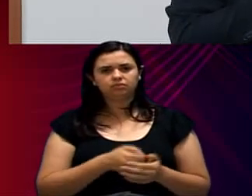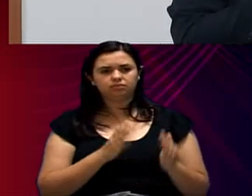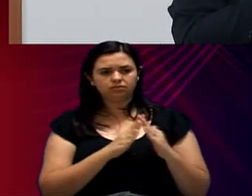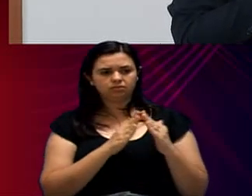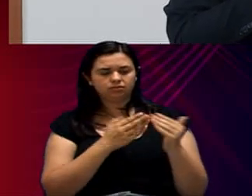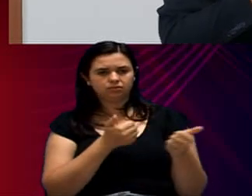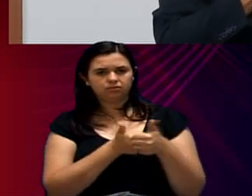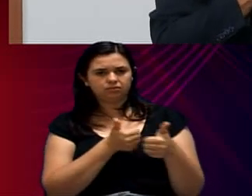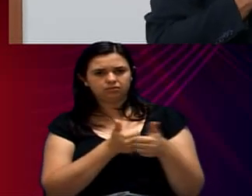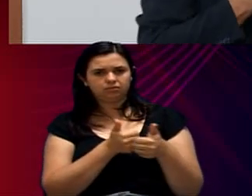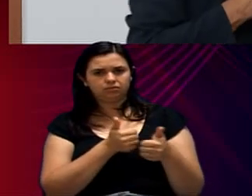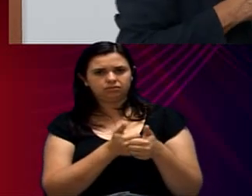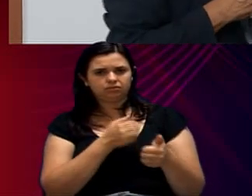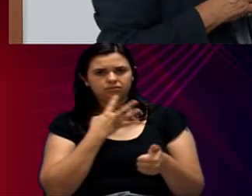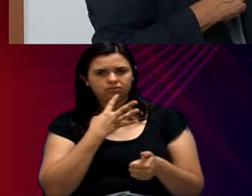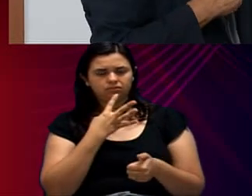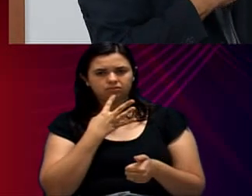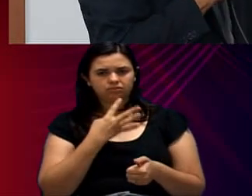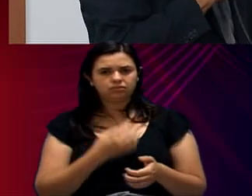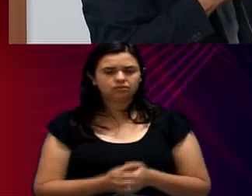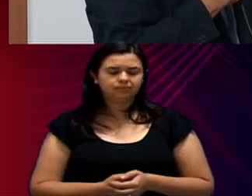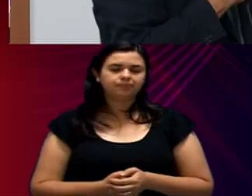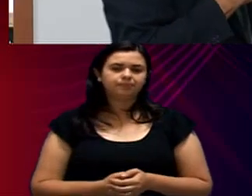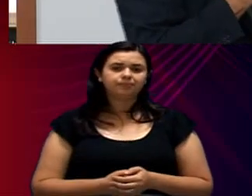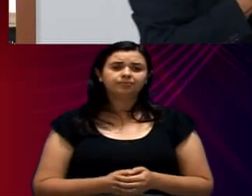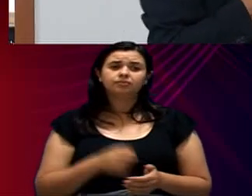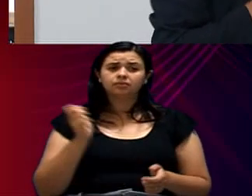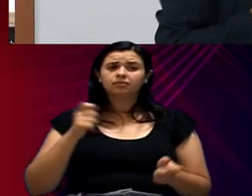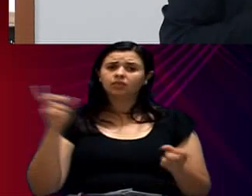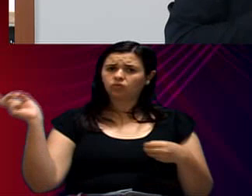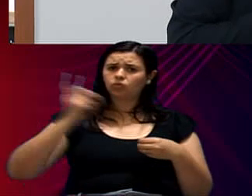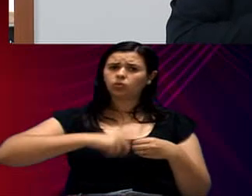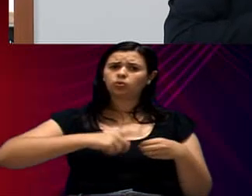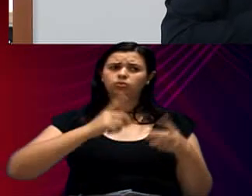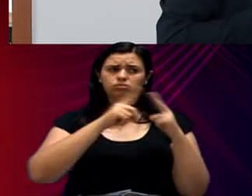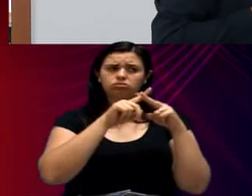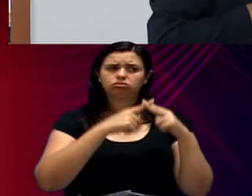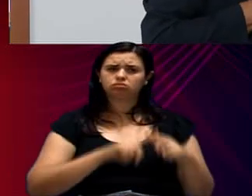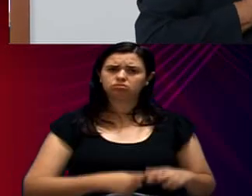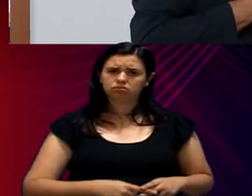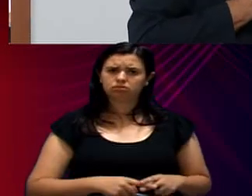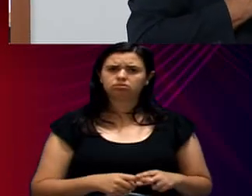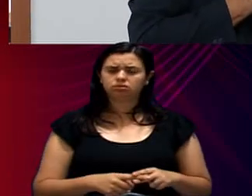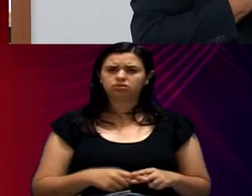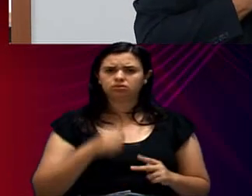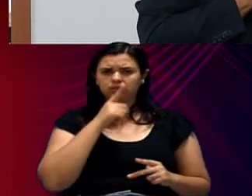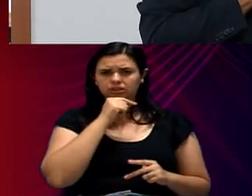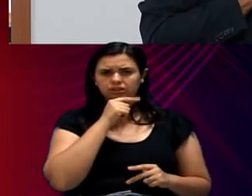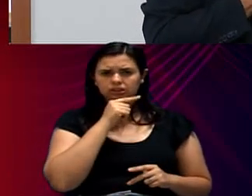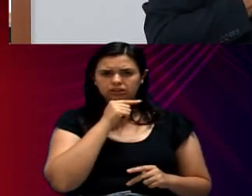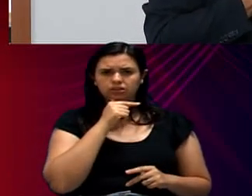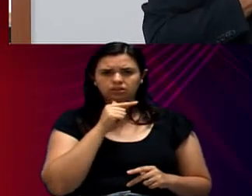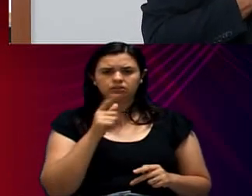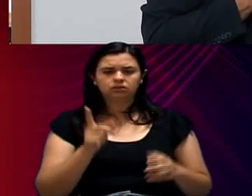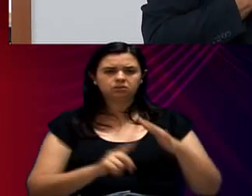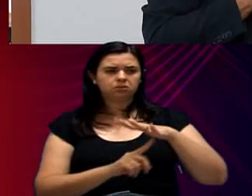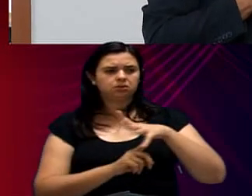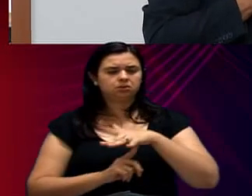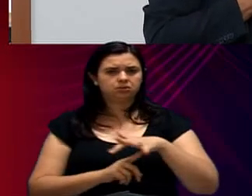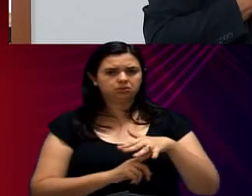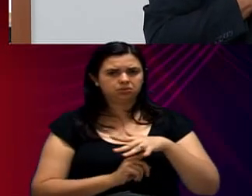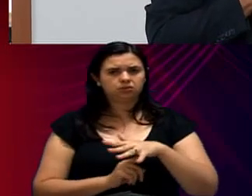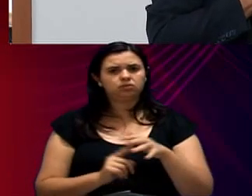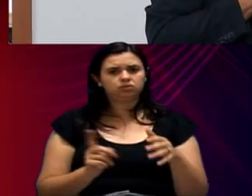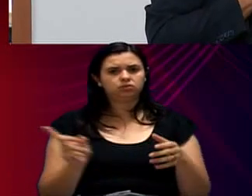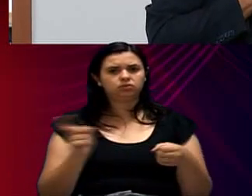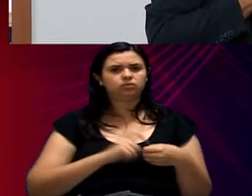gente sabe. Retomaram, né, os trabalhos ali, né, no Parque das Águas. Retomaram, né? Ainda importante, né? Não, no Parque das Águas, estou falando. Parque das Águas retomaram. Porque eles estão fazendo um novo piscinão lá,